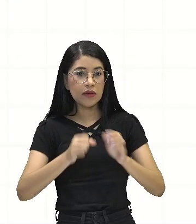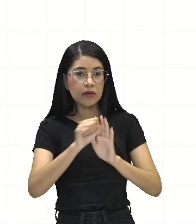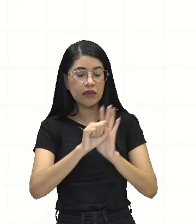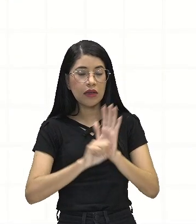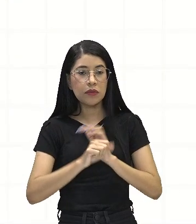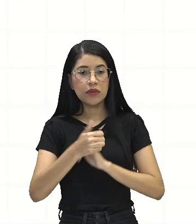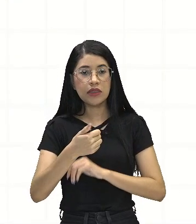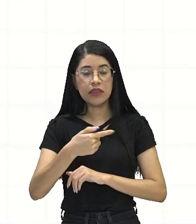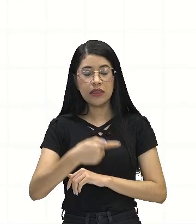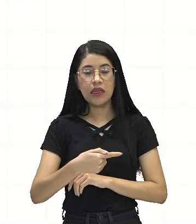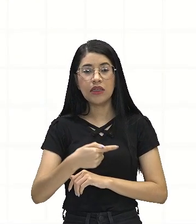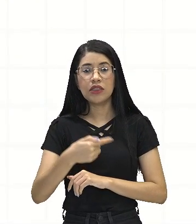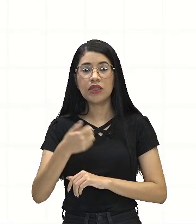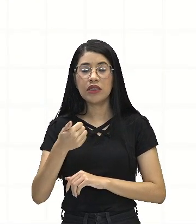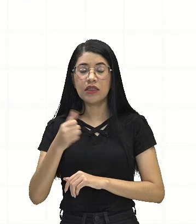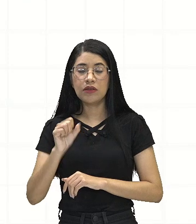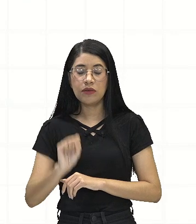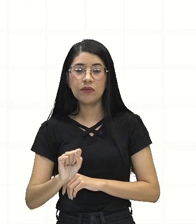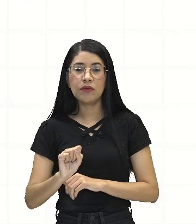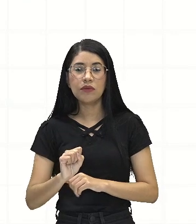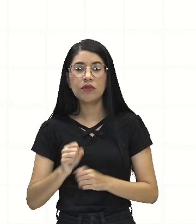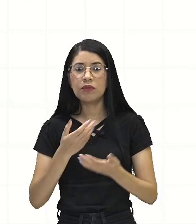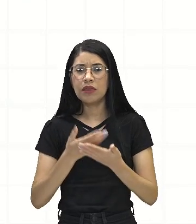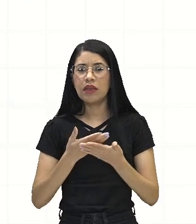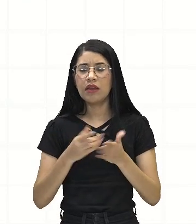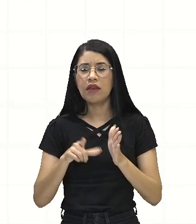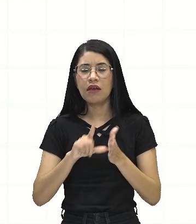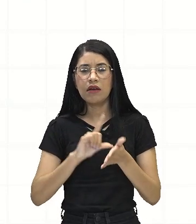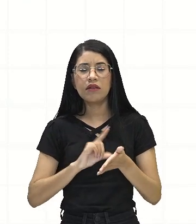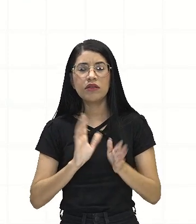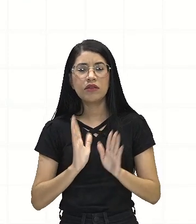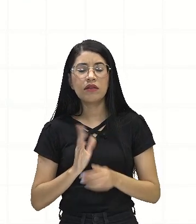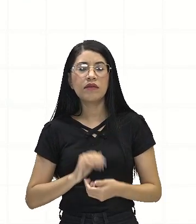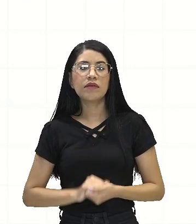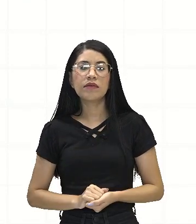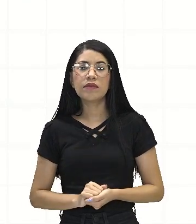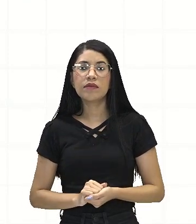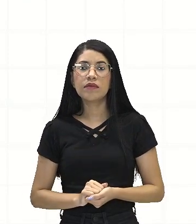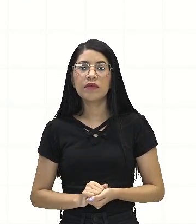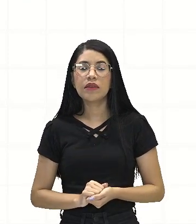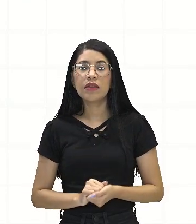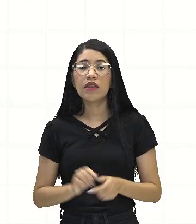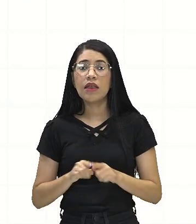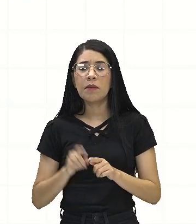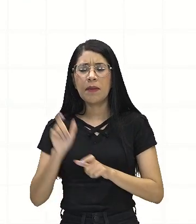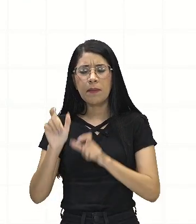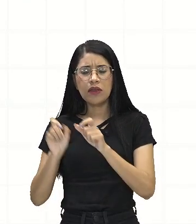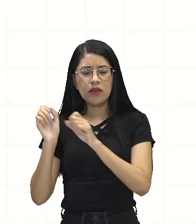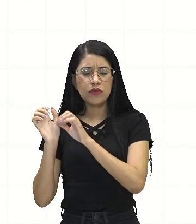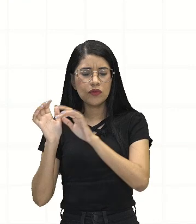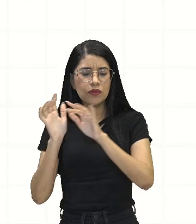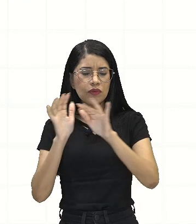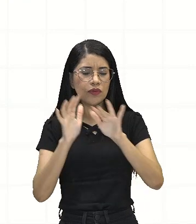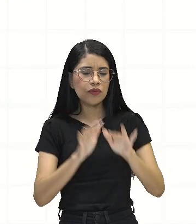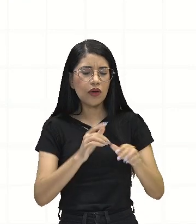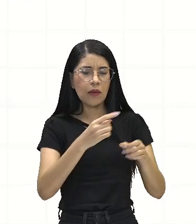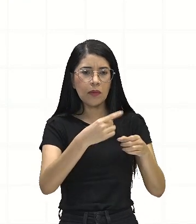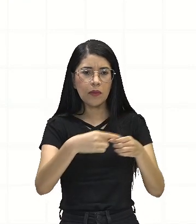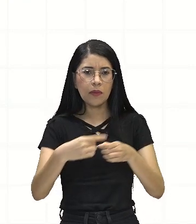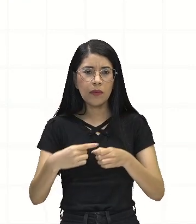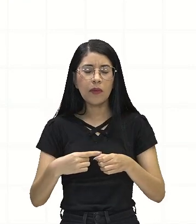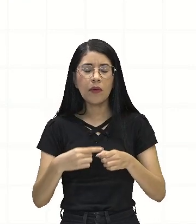aí na infraestrutura, que a gente falou ali anteriormente, né, a atividade da mineração, principalmente, né, que